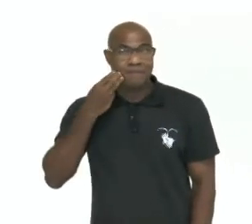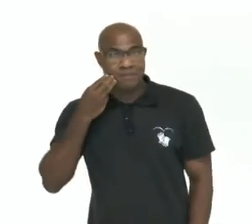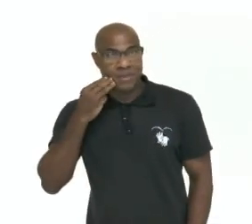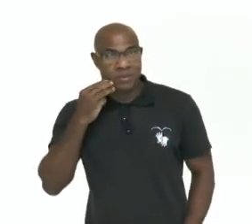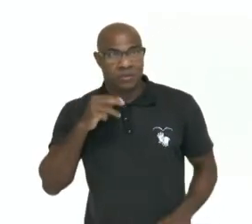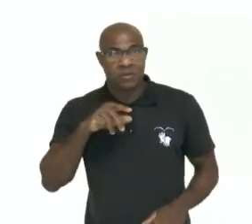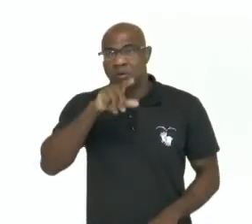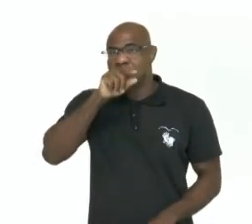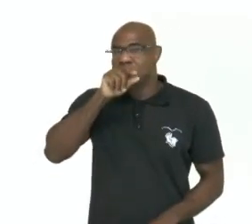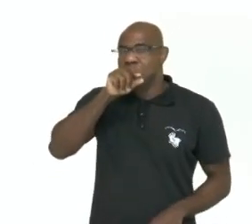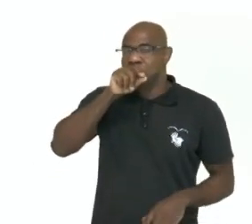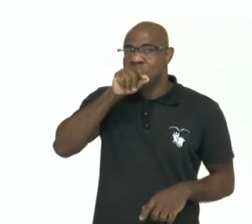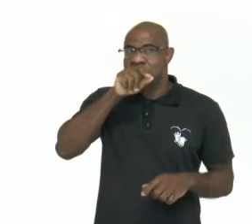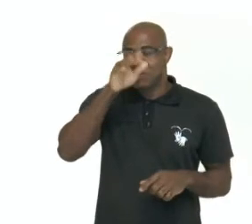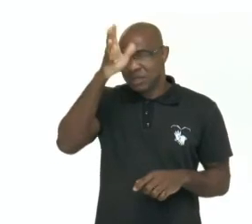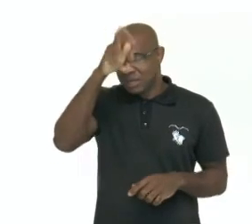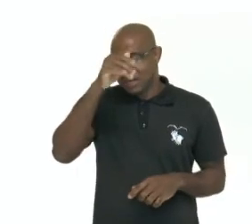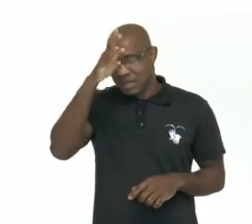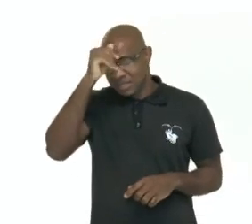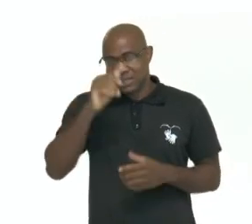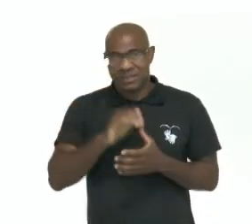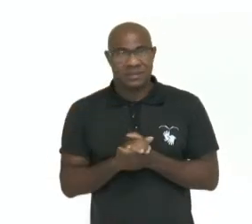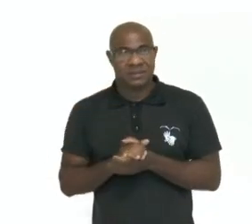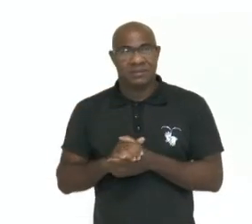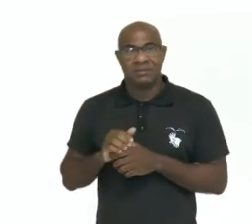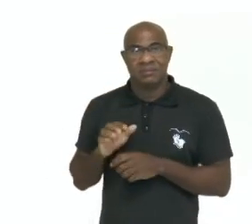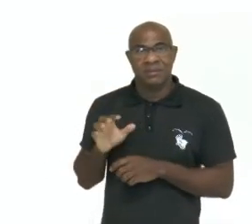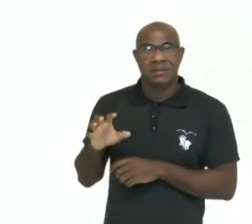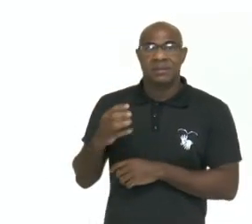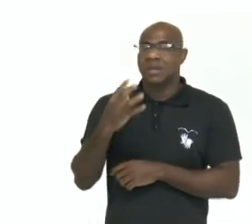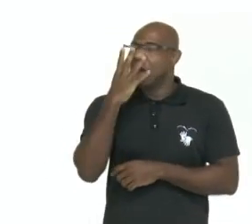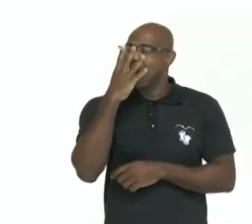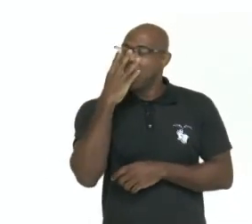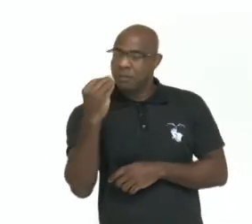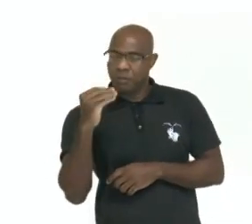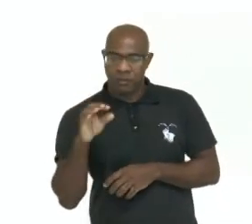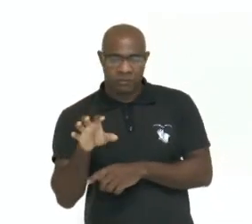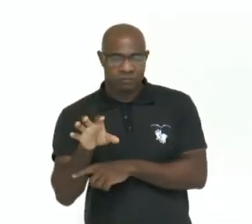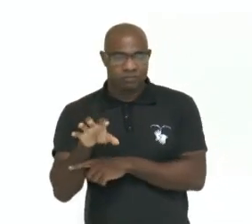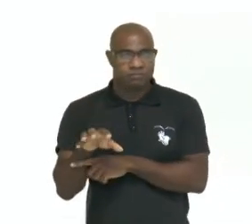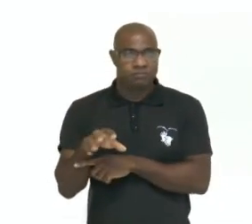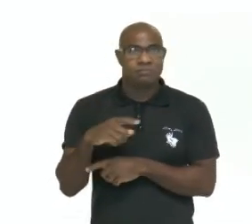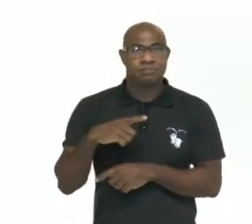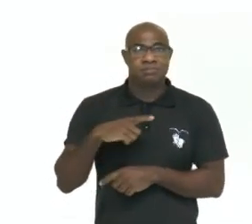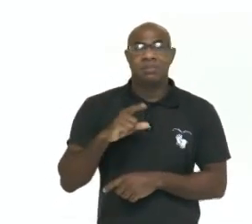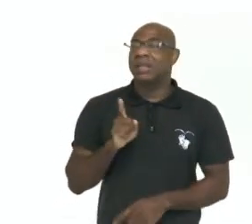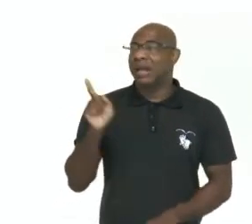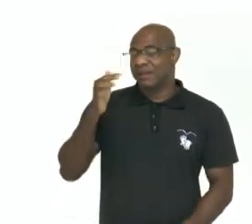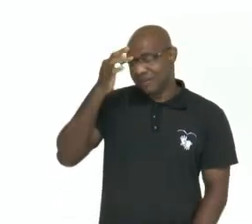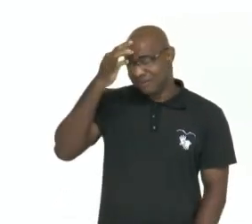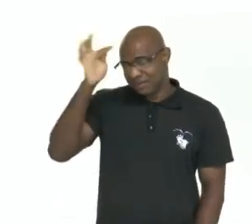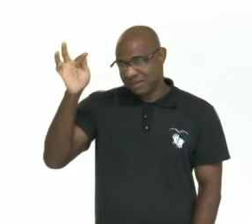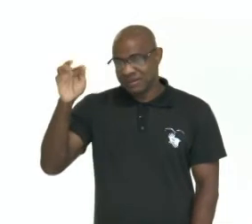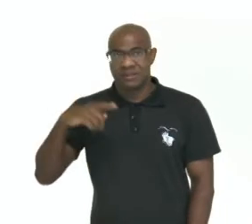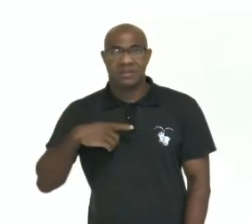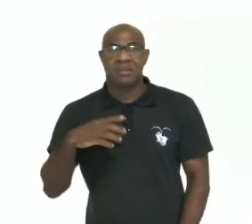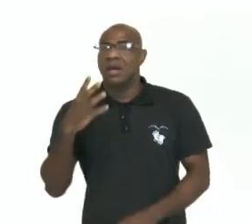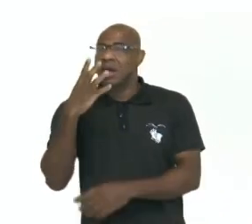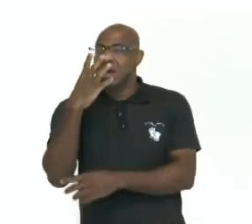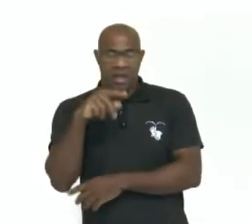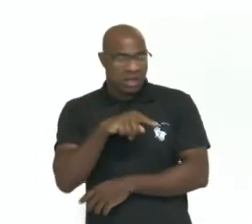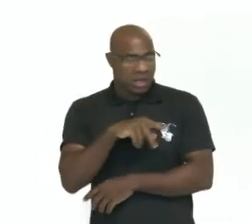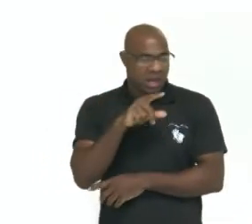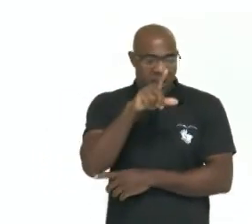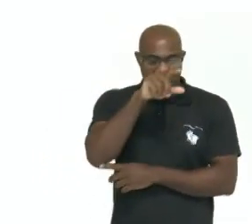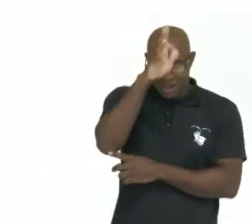raposa invasora. As galinhas de uma fazenda de galinhas na cidade de Bretanha, na França, são suspeitas de terem matado uma raposa.